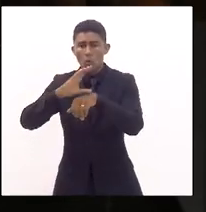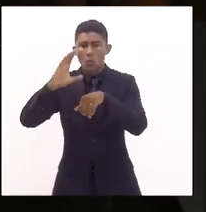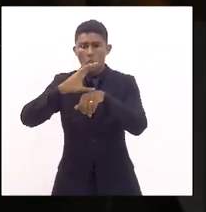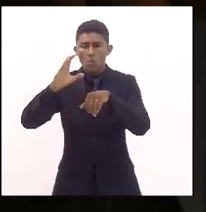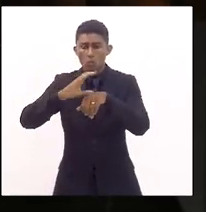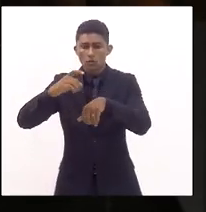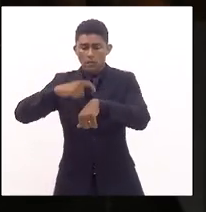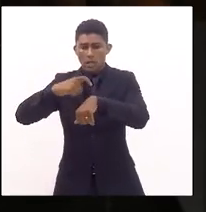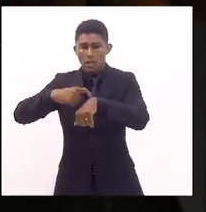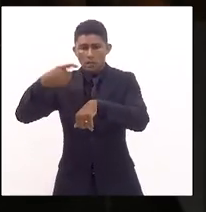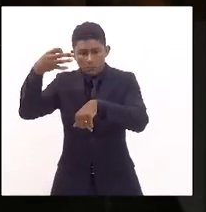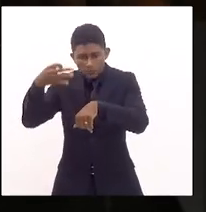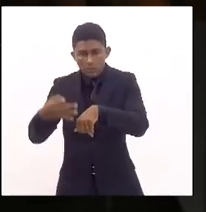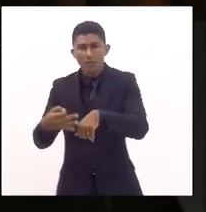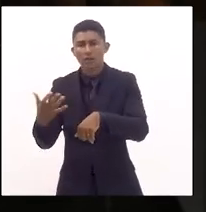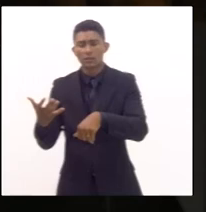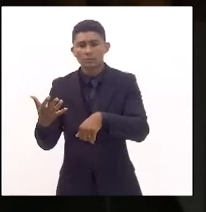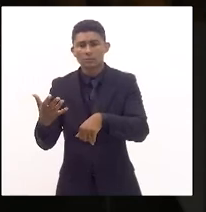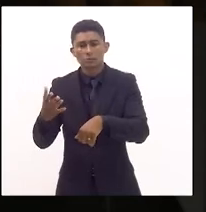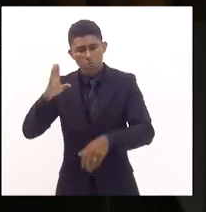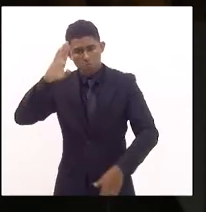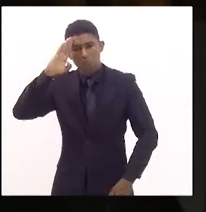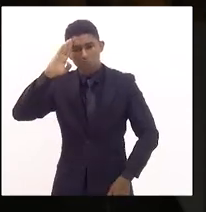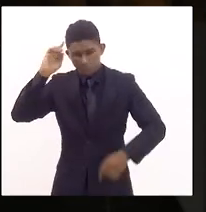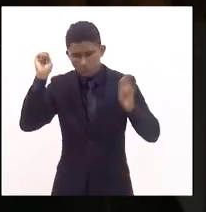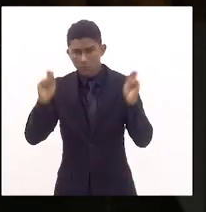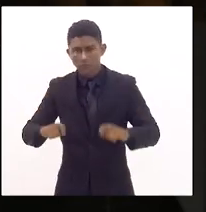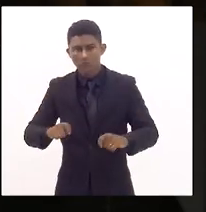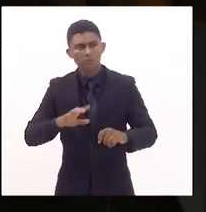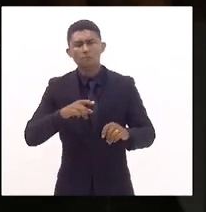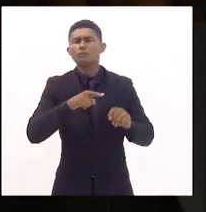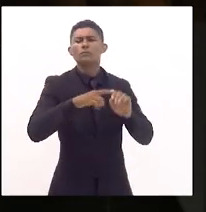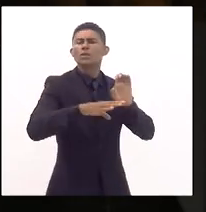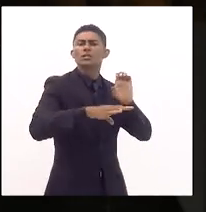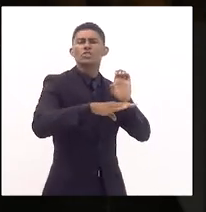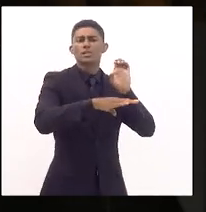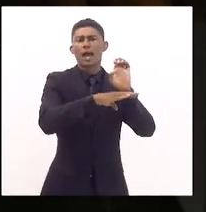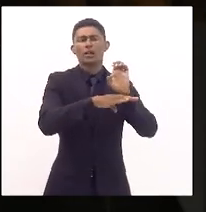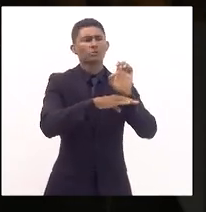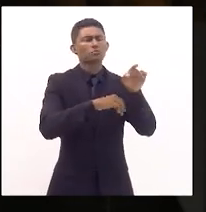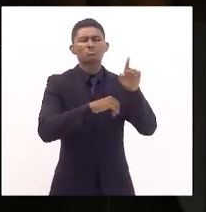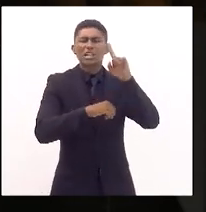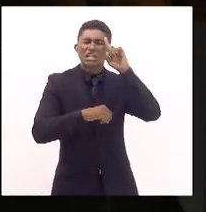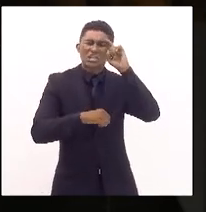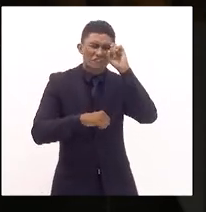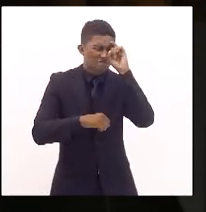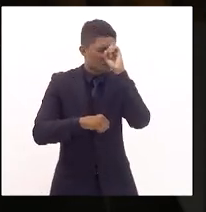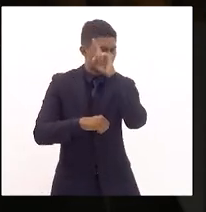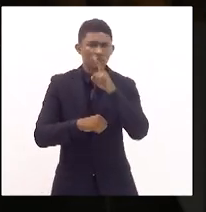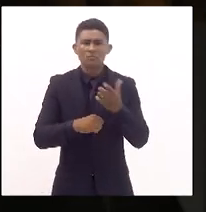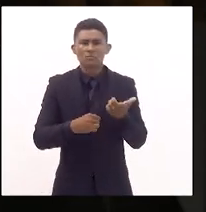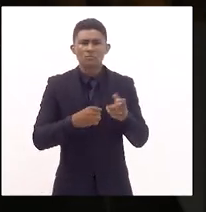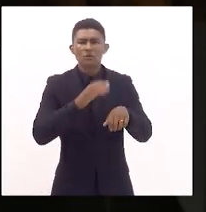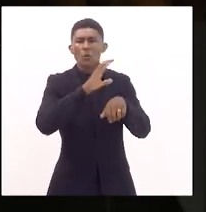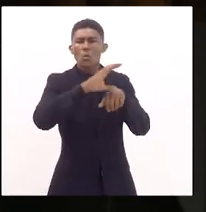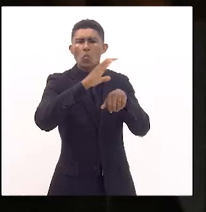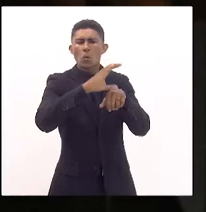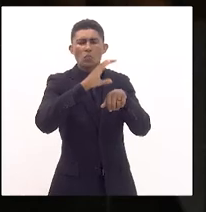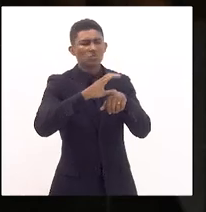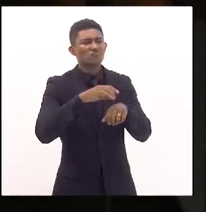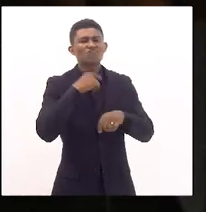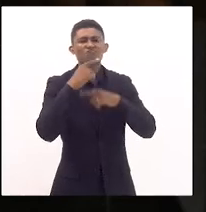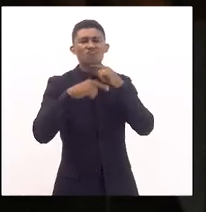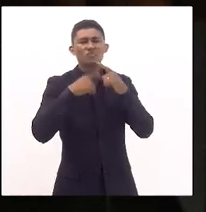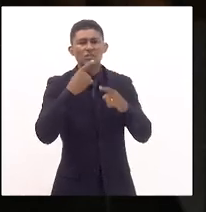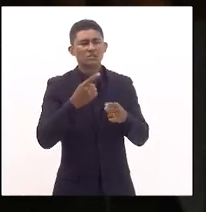tempo certo, qual a dificuldade que o Estado tem de fazer e realizar o curso do CAIS